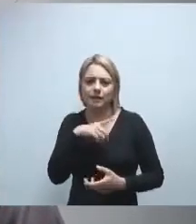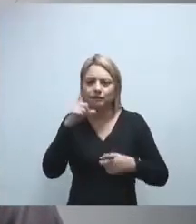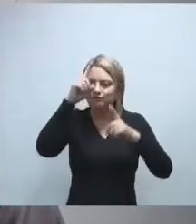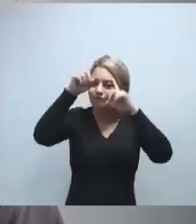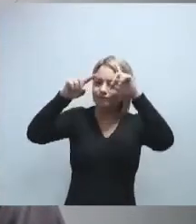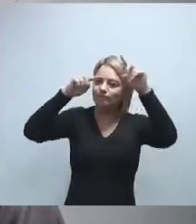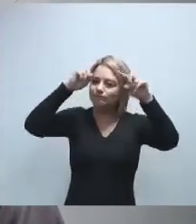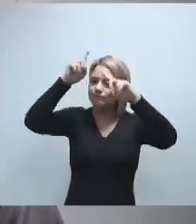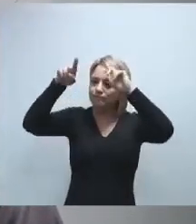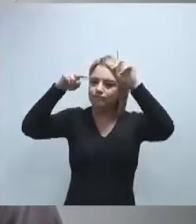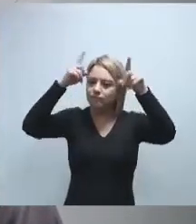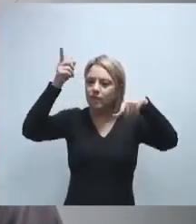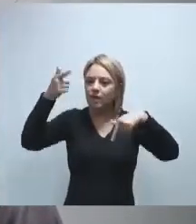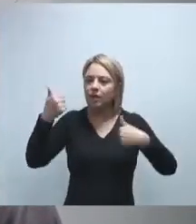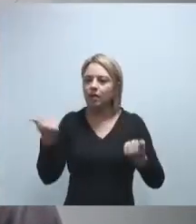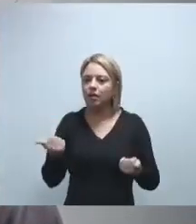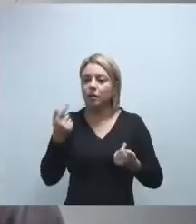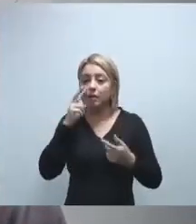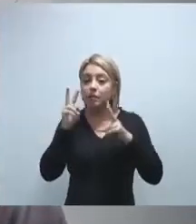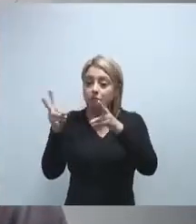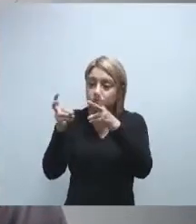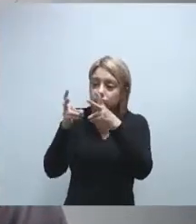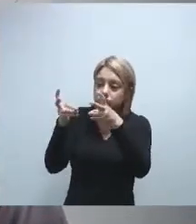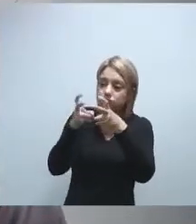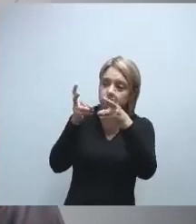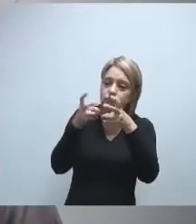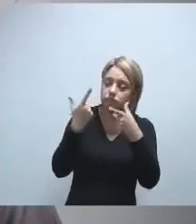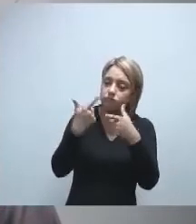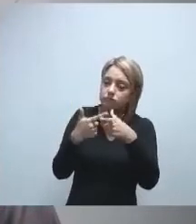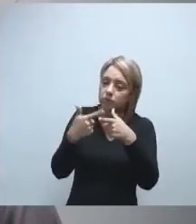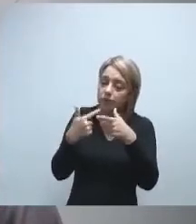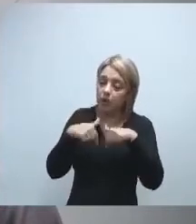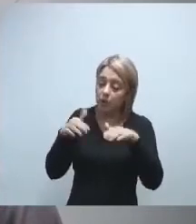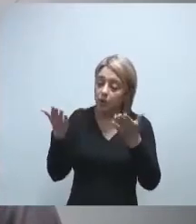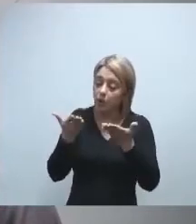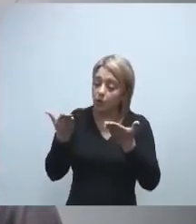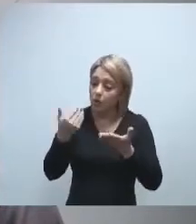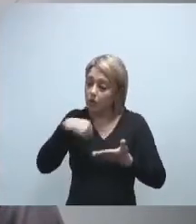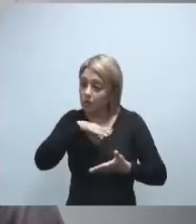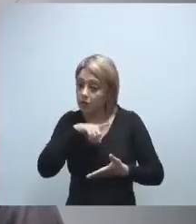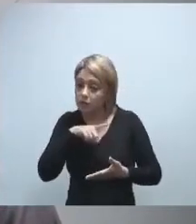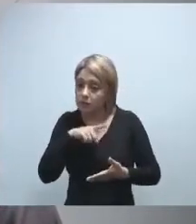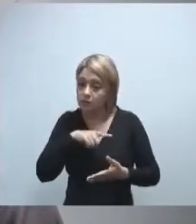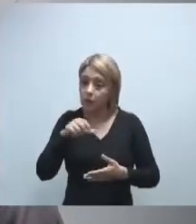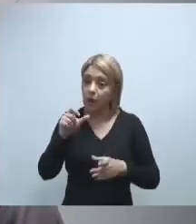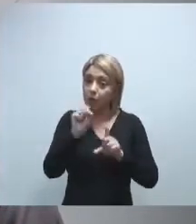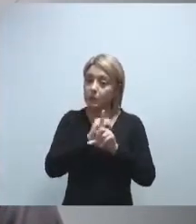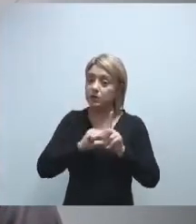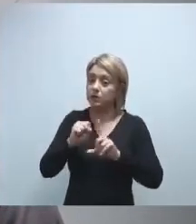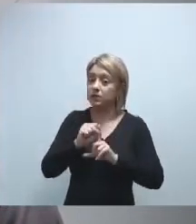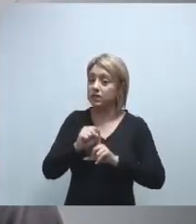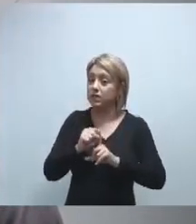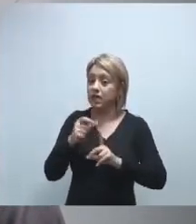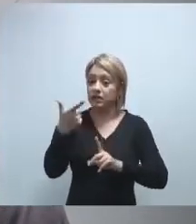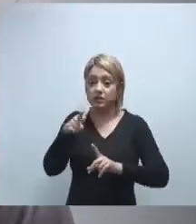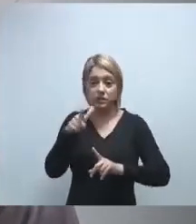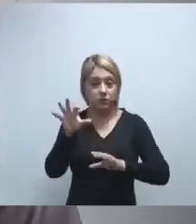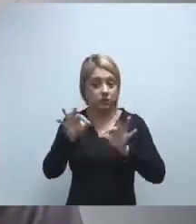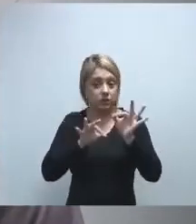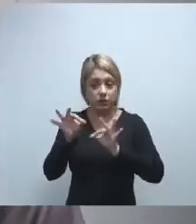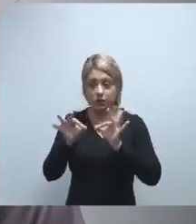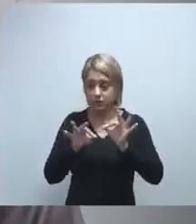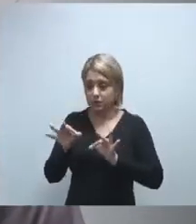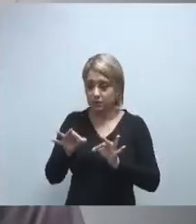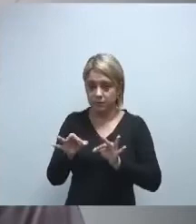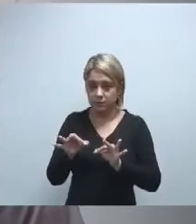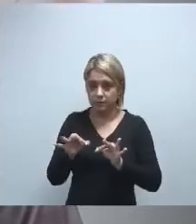criatividade para ainda pra ver isso porque hoje o que nós temos é uma sociedade desorganizada uma